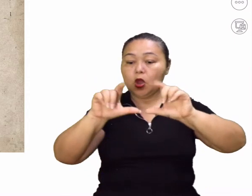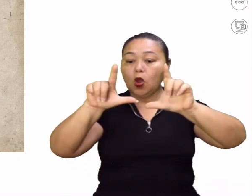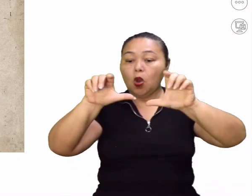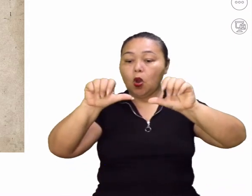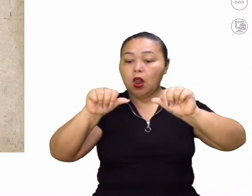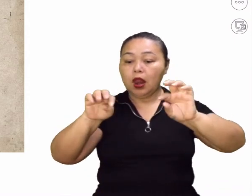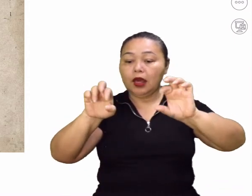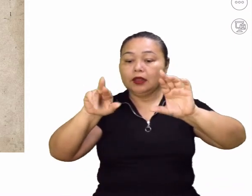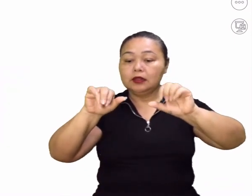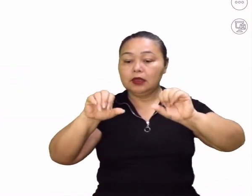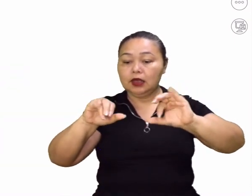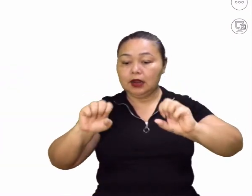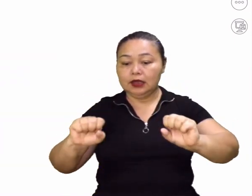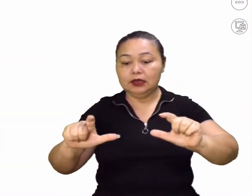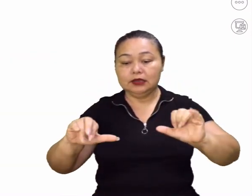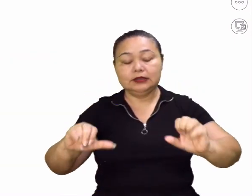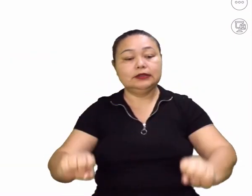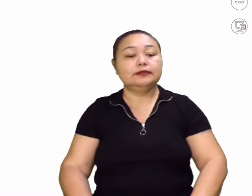colaterais.